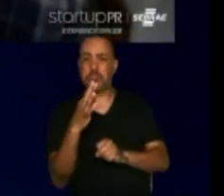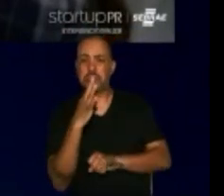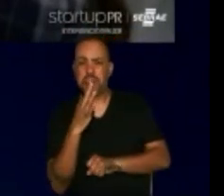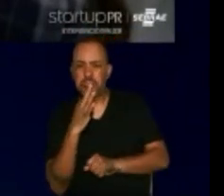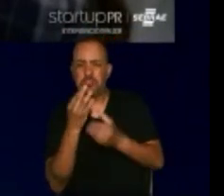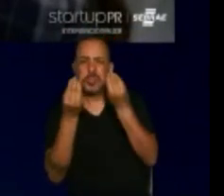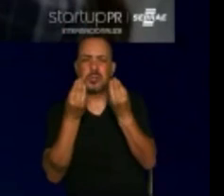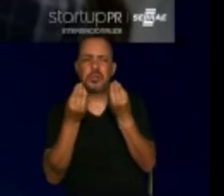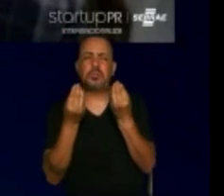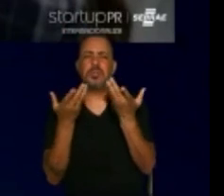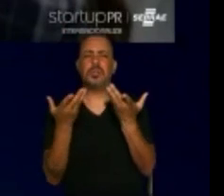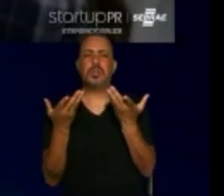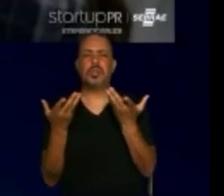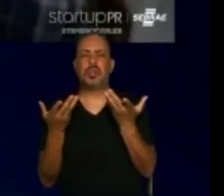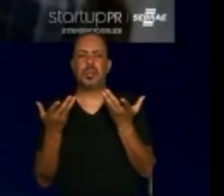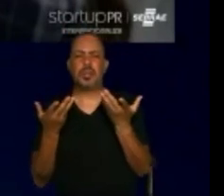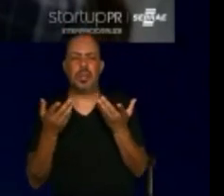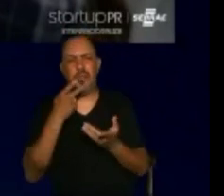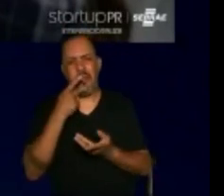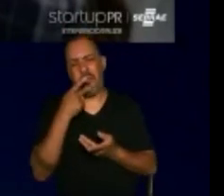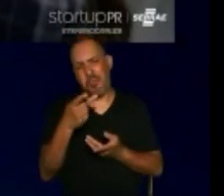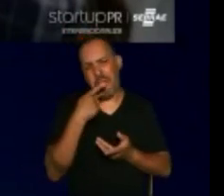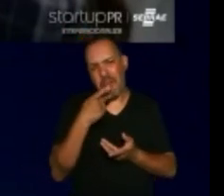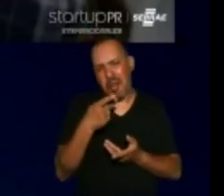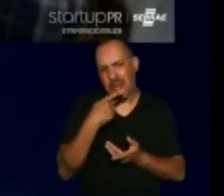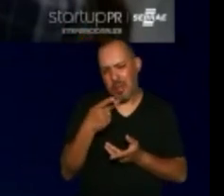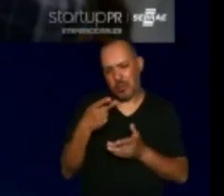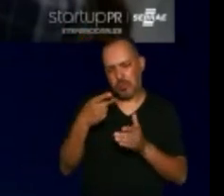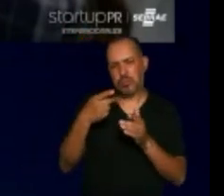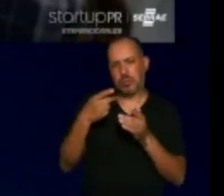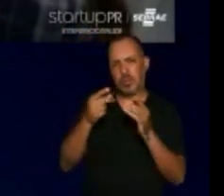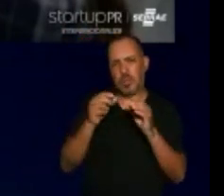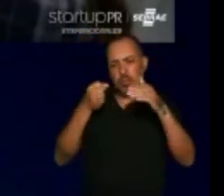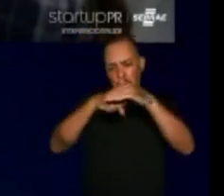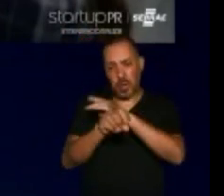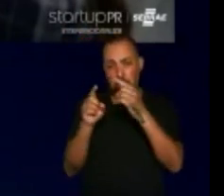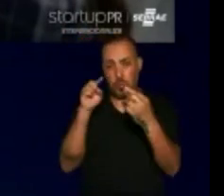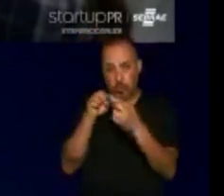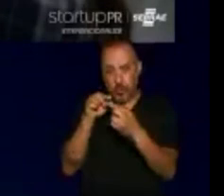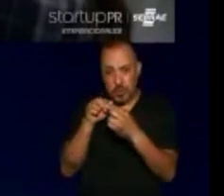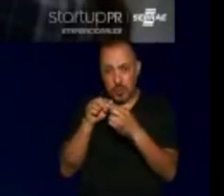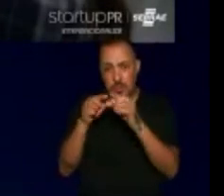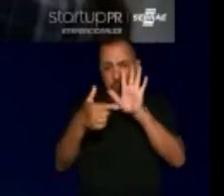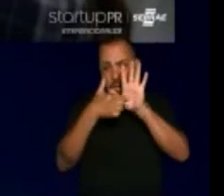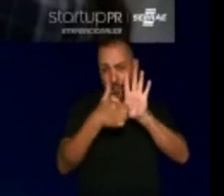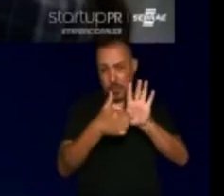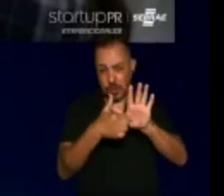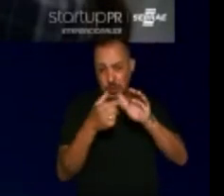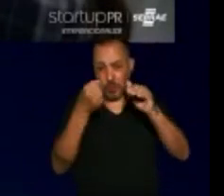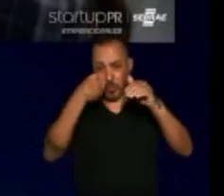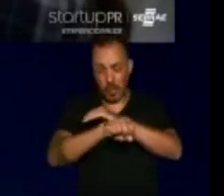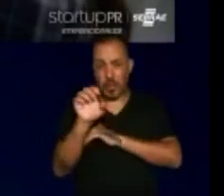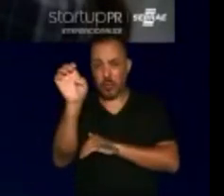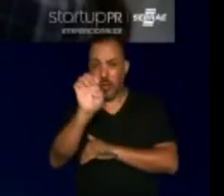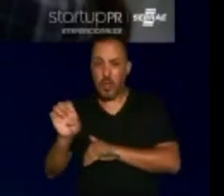pouco do que nós estamos falando, né? Qual o mercado que a gente tem como objetivo atender. A apresentação do mercado europeu,